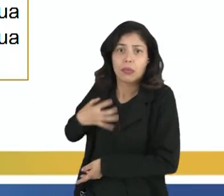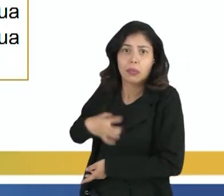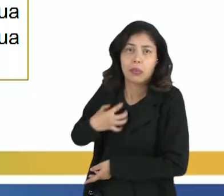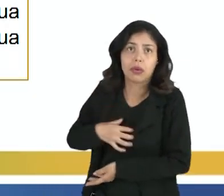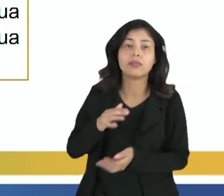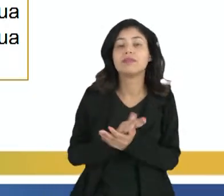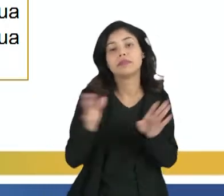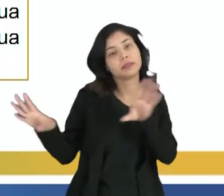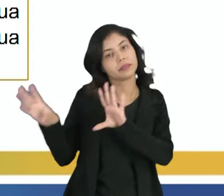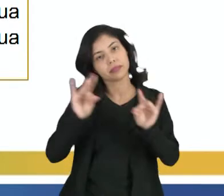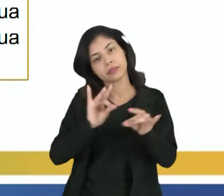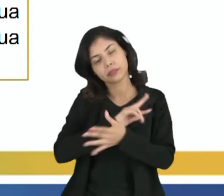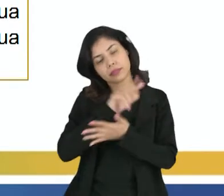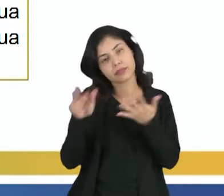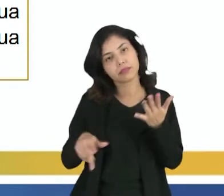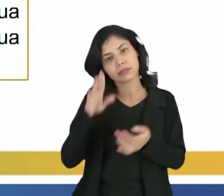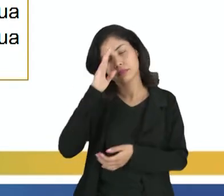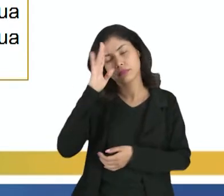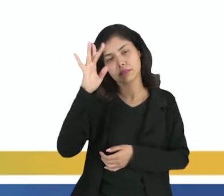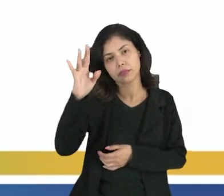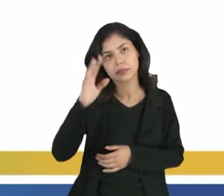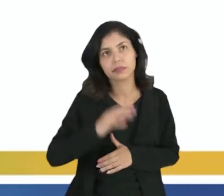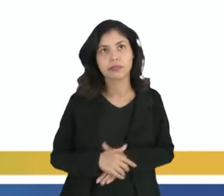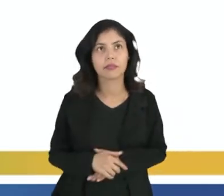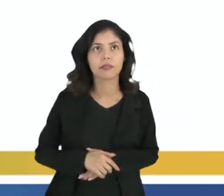e ela também traz várias reflexões.